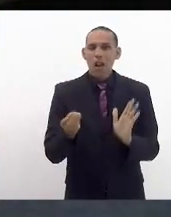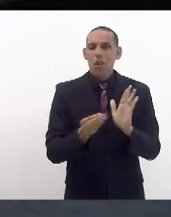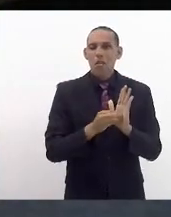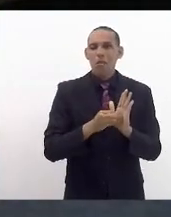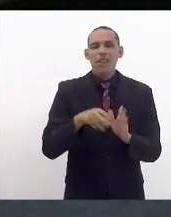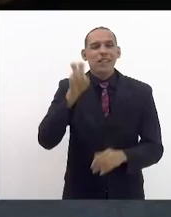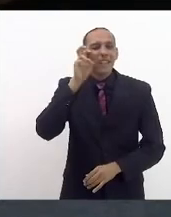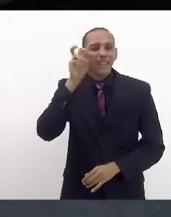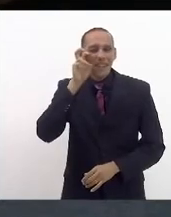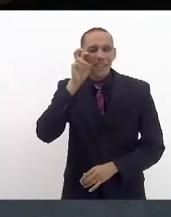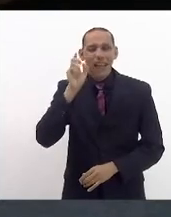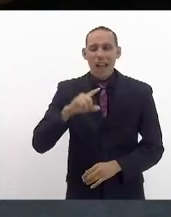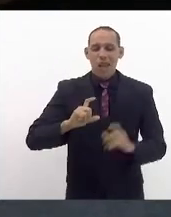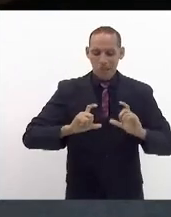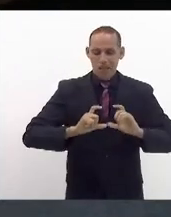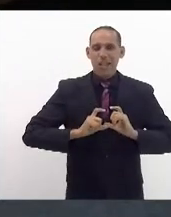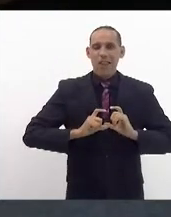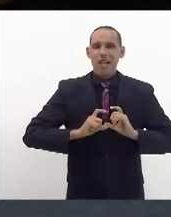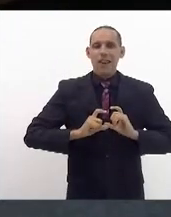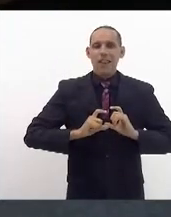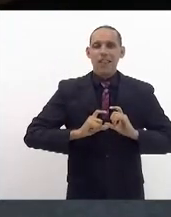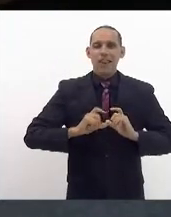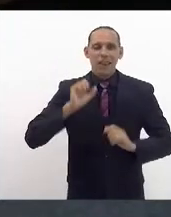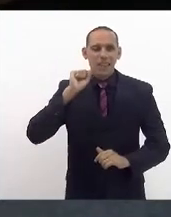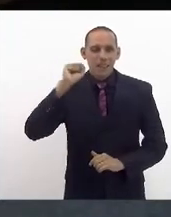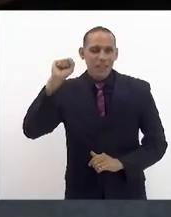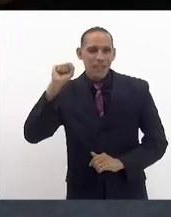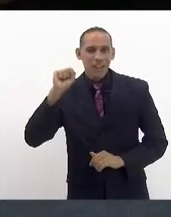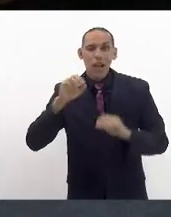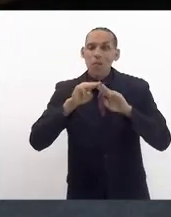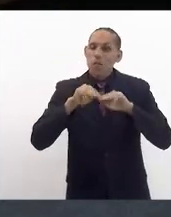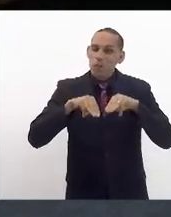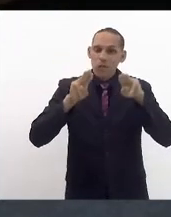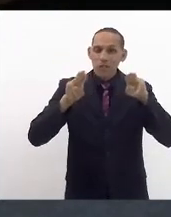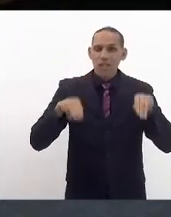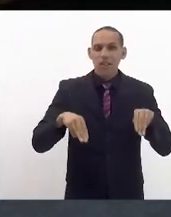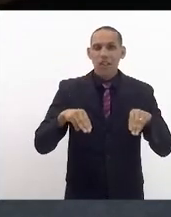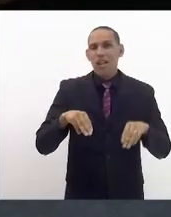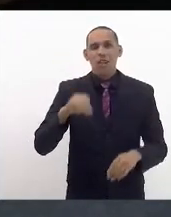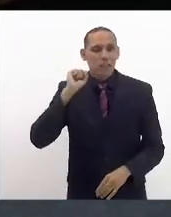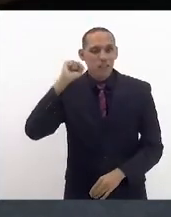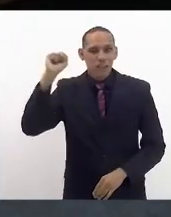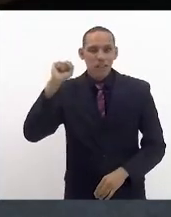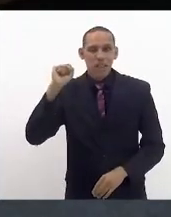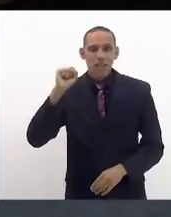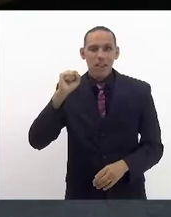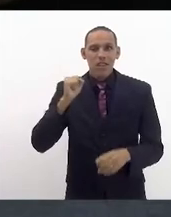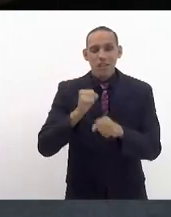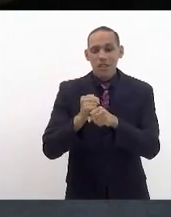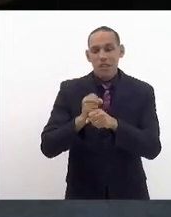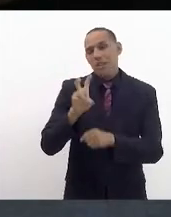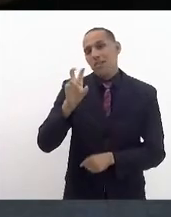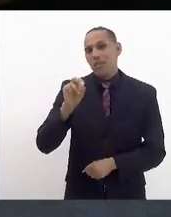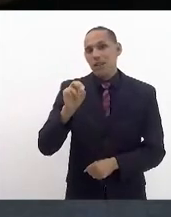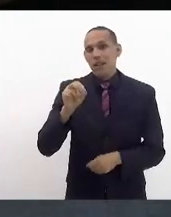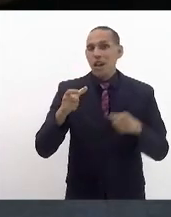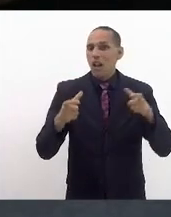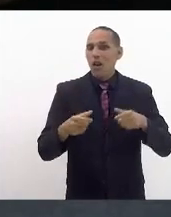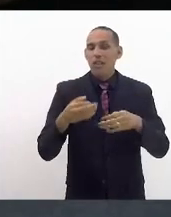Isso aqui foi a medalha Tiradentes. Ao Museu Tiradentes, que foi completou 50 anos na cidade